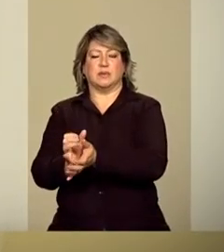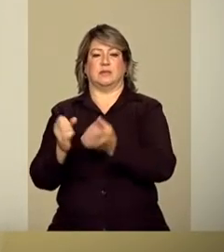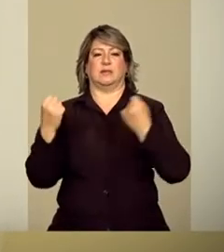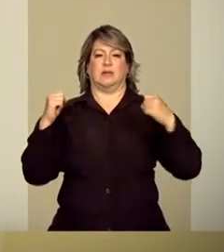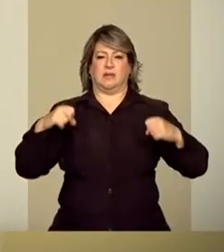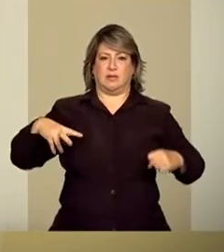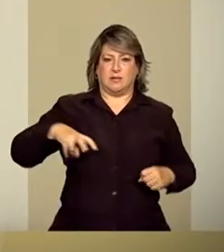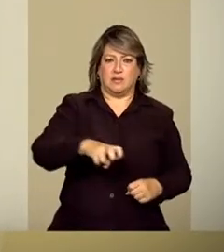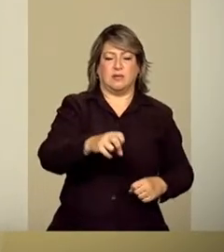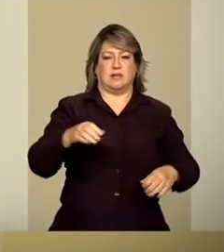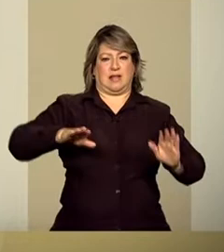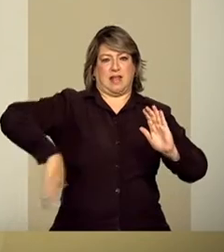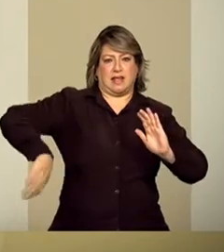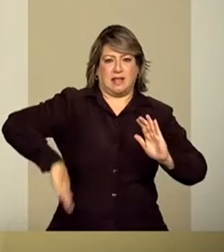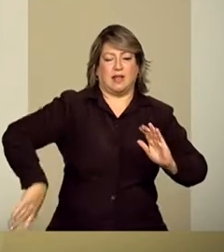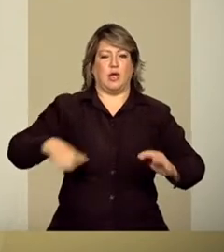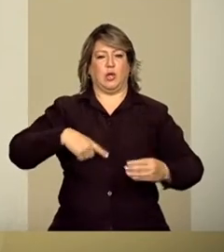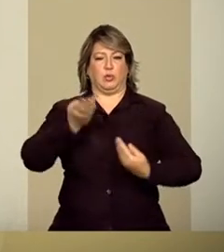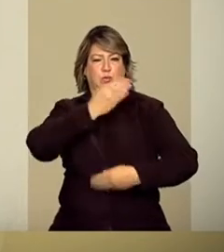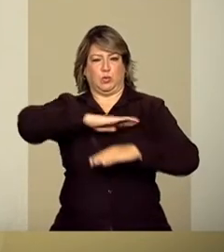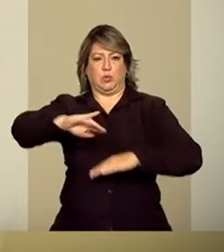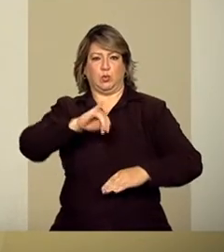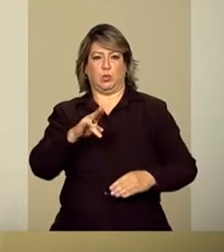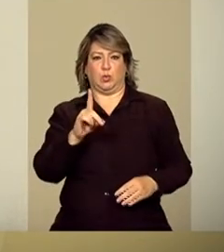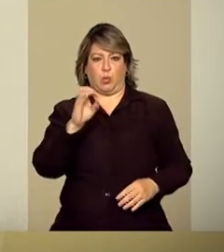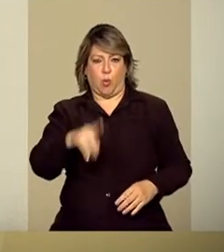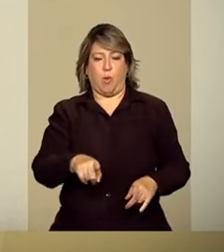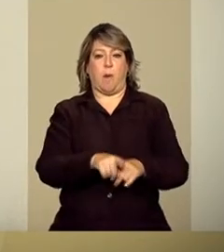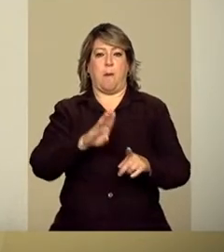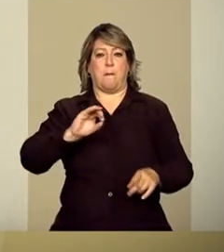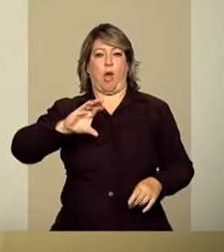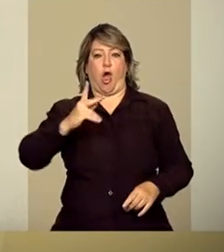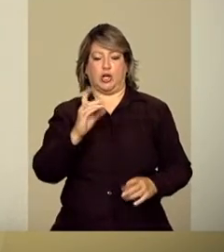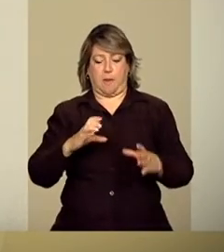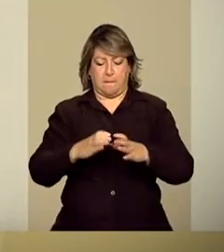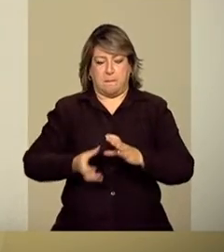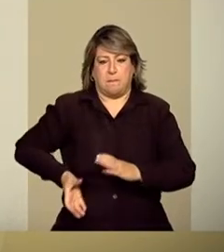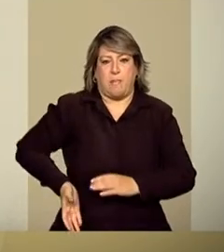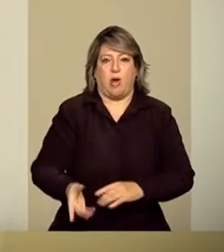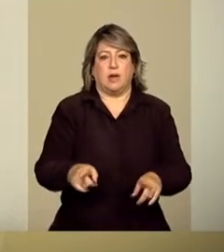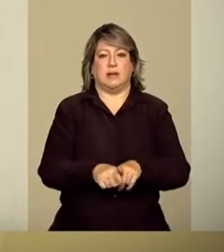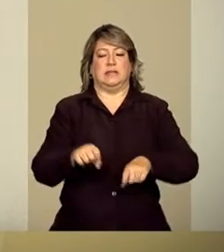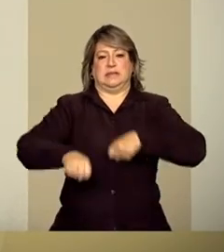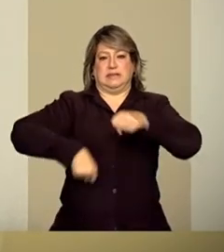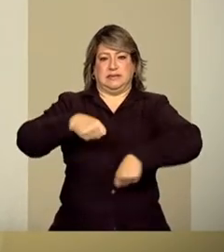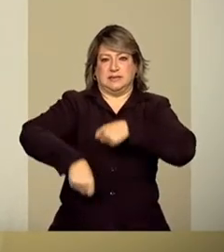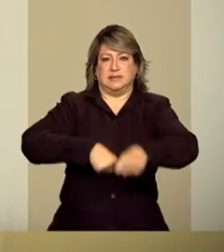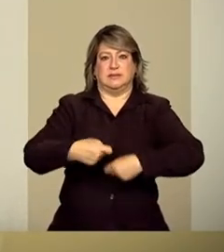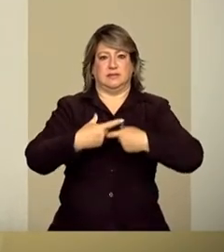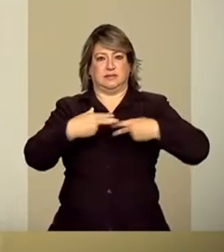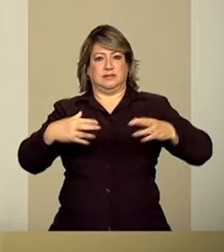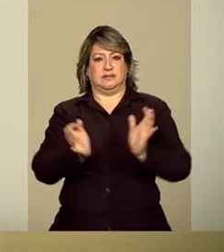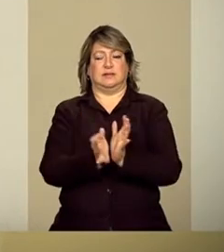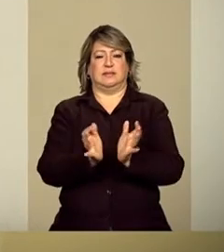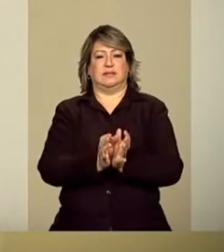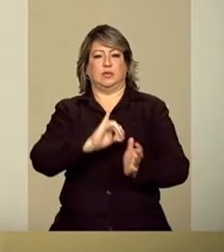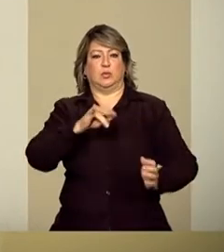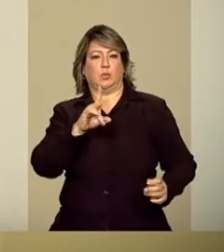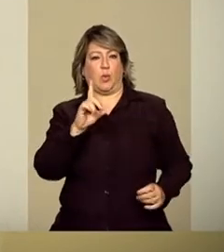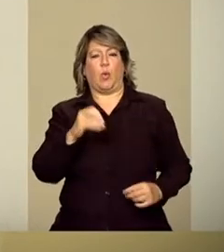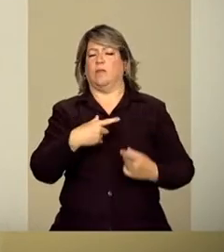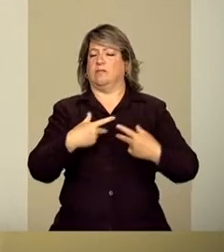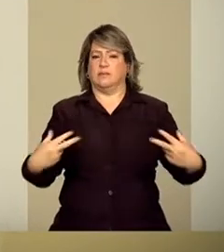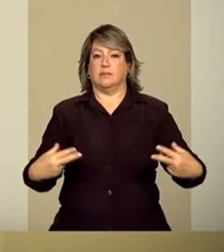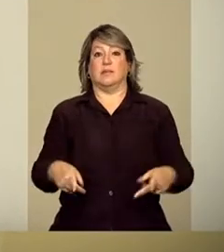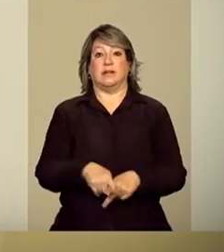Atletismo, natação, judô, remo, boxe e ciclismo. No total, nós vamos oferecer, Luciano, 160